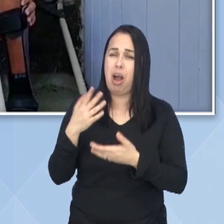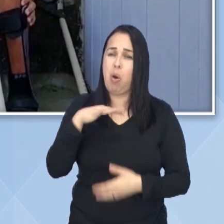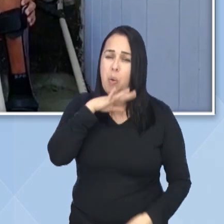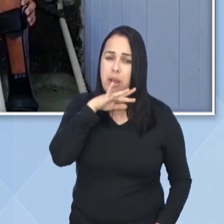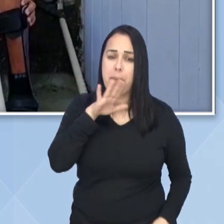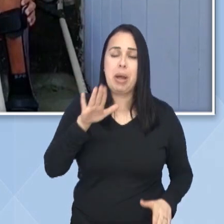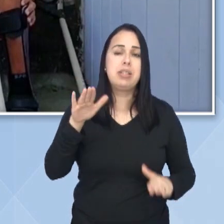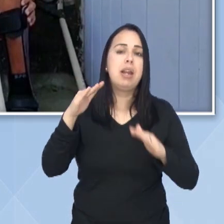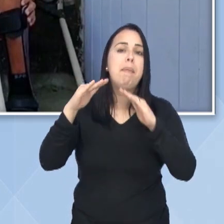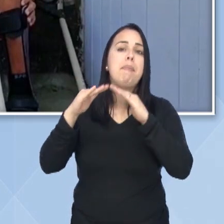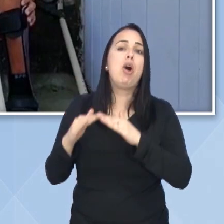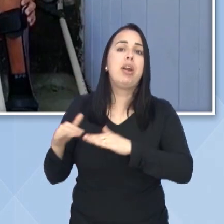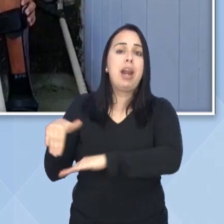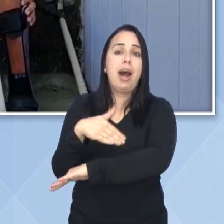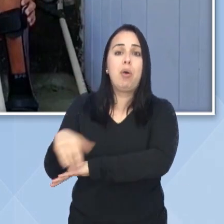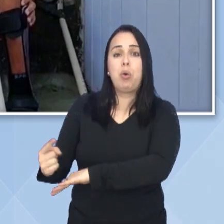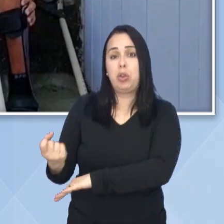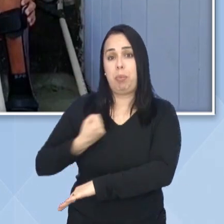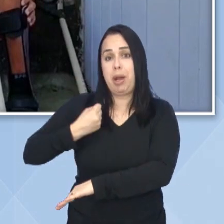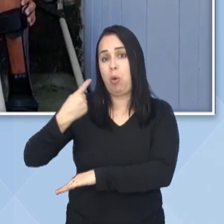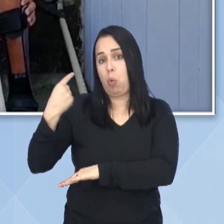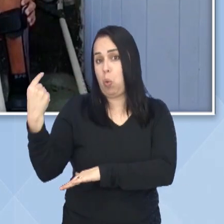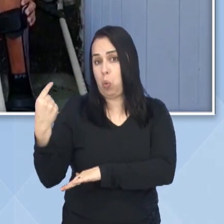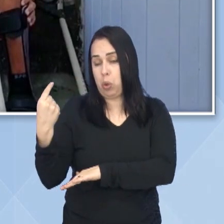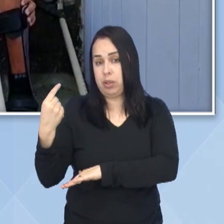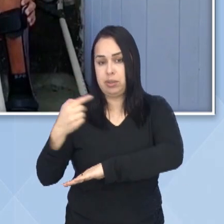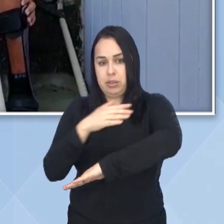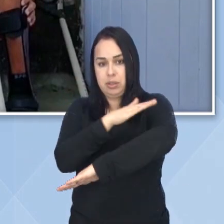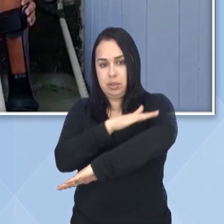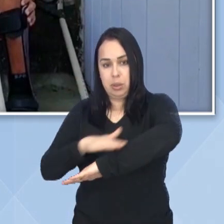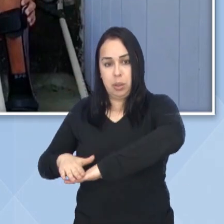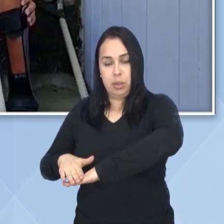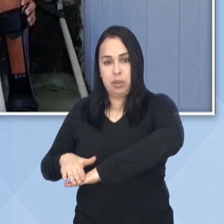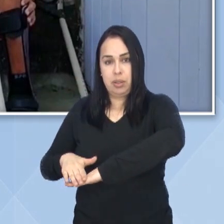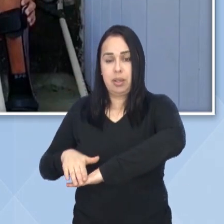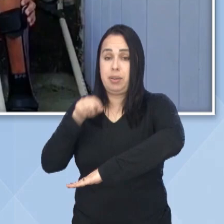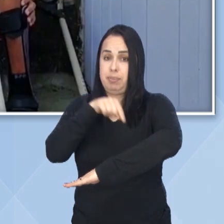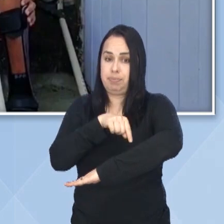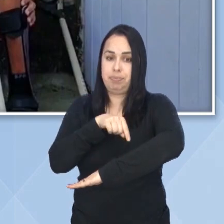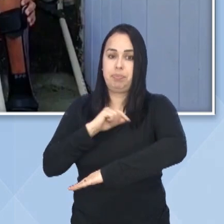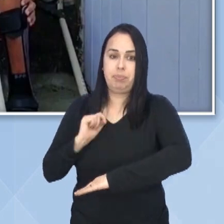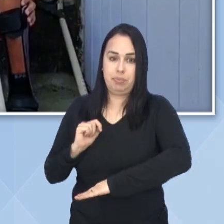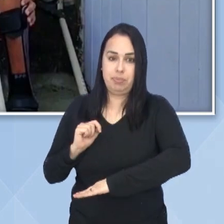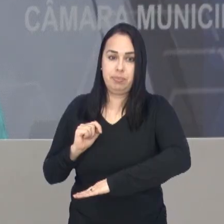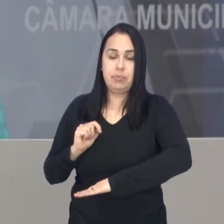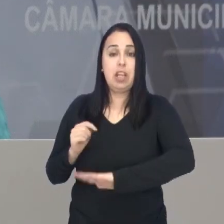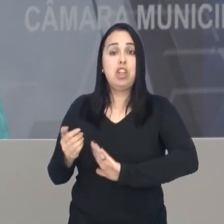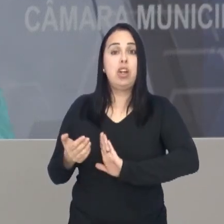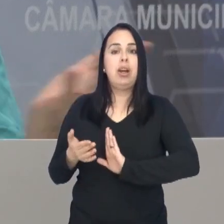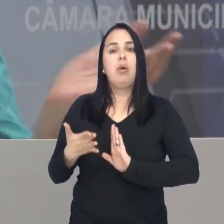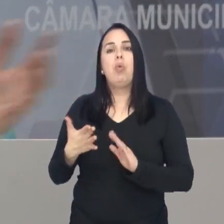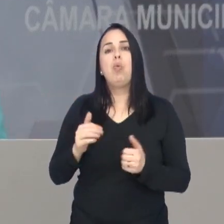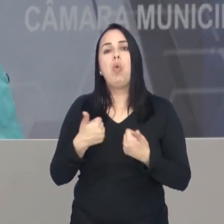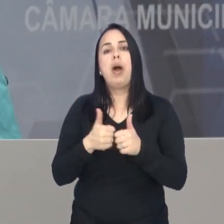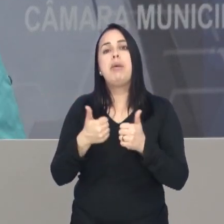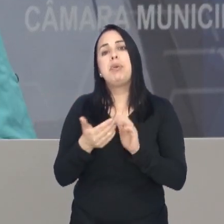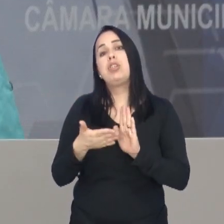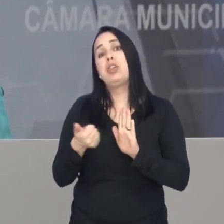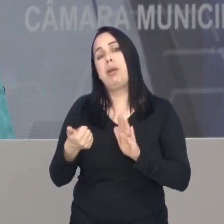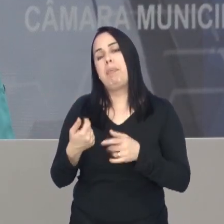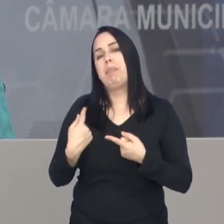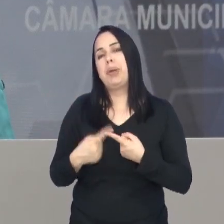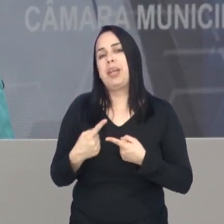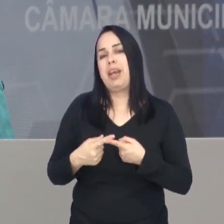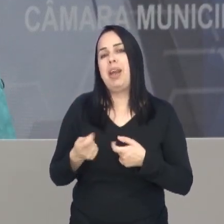mora lá na Avenida 1, na parte de baixo da Avenida 1, tinha um ônibus 314. Retiraram o ônibus, que tem que fazer economia